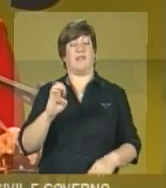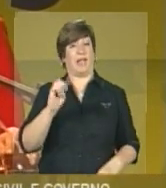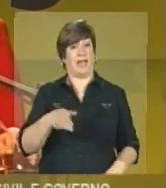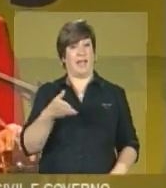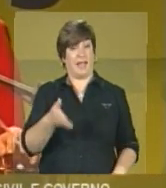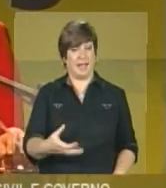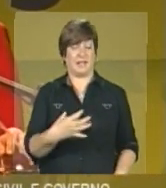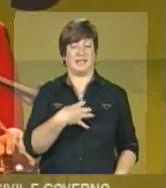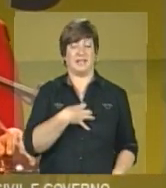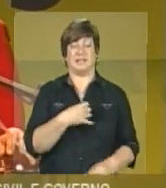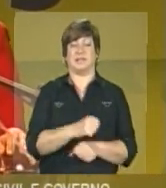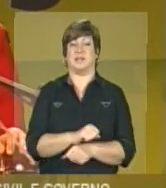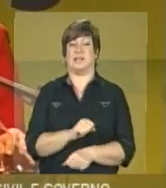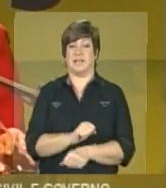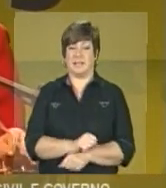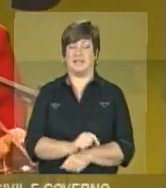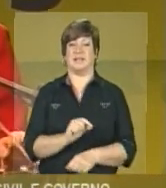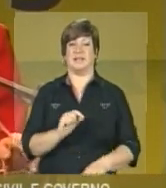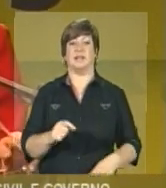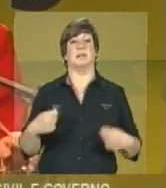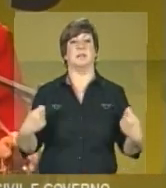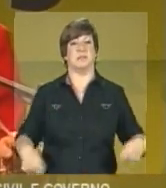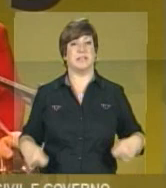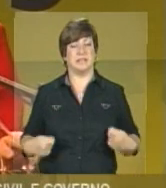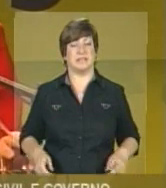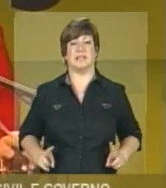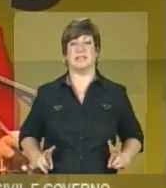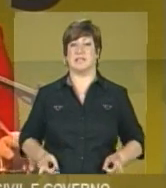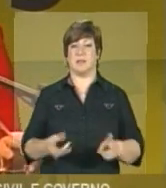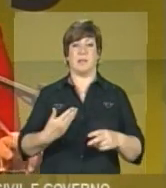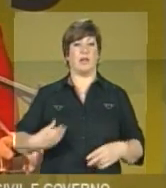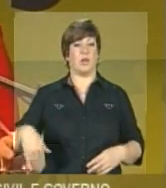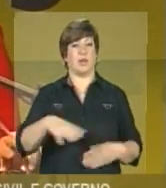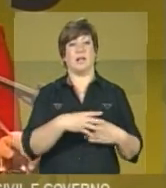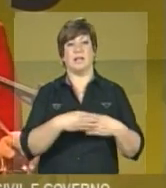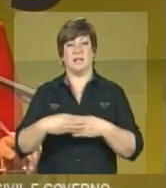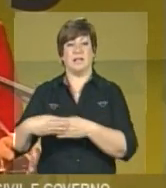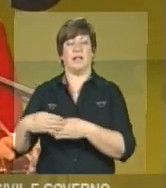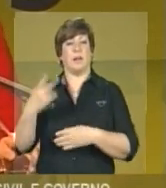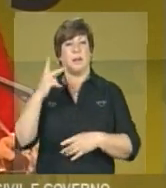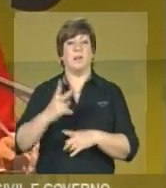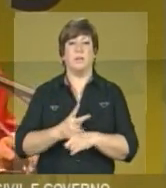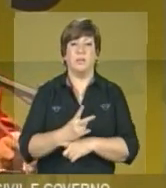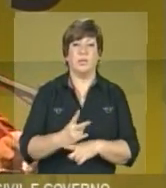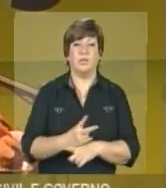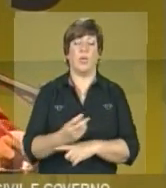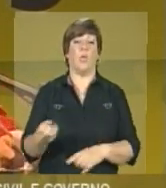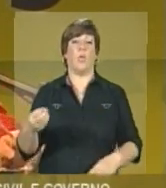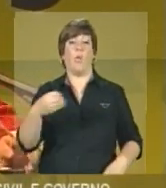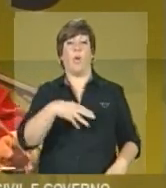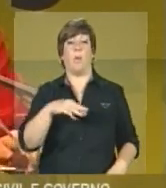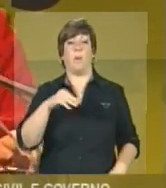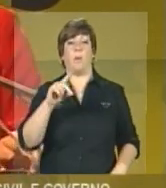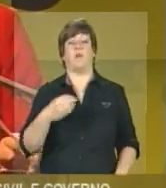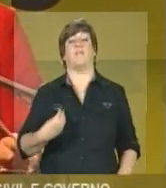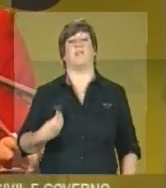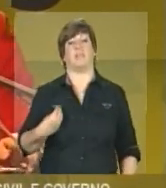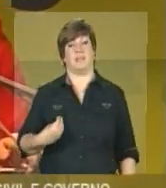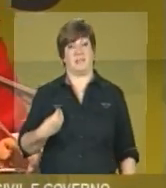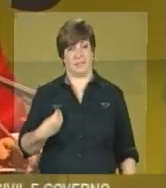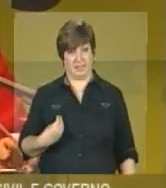essa esperança que deve sempre nos guiar na busca de um novo modo de